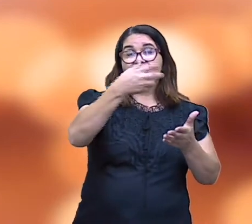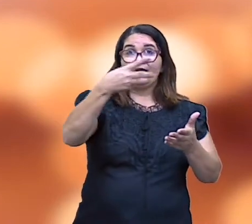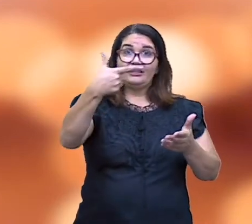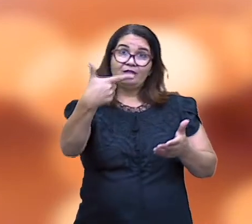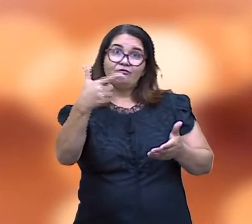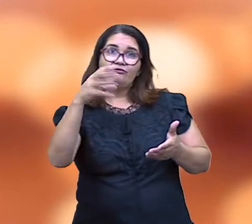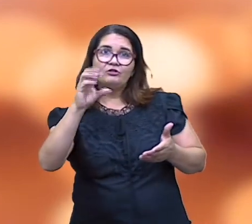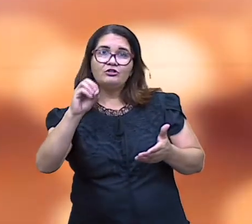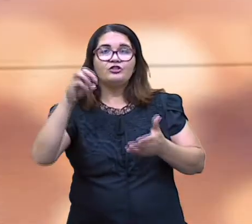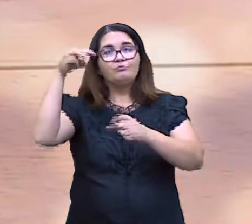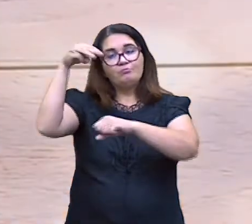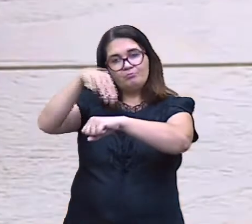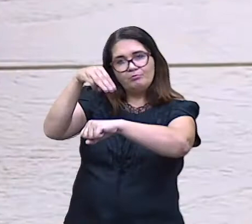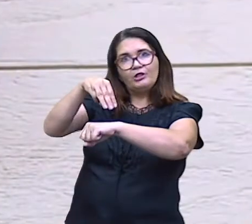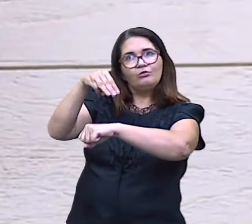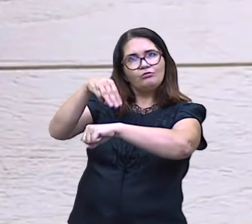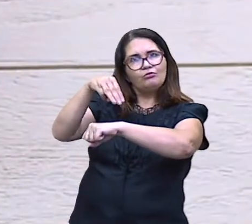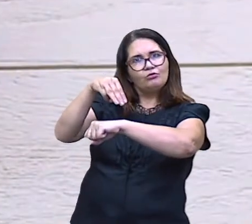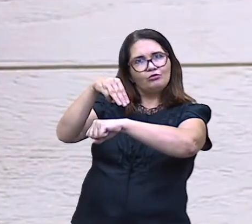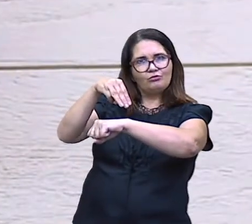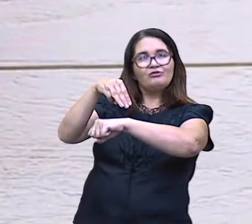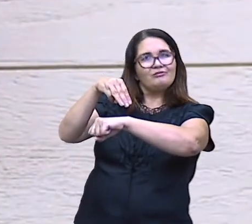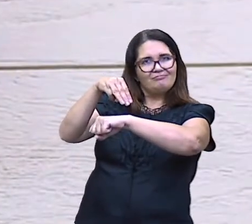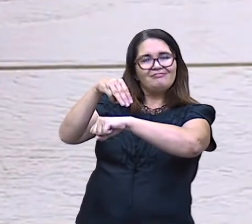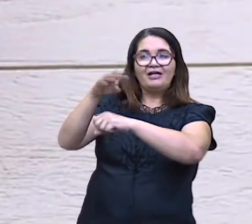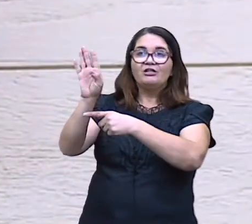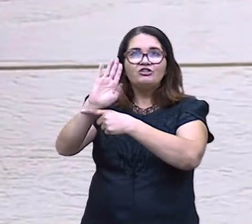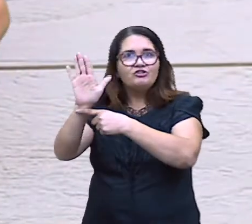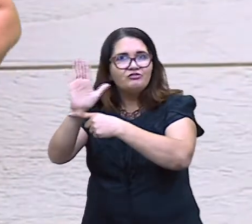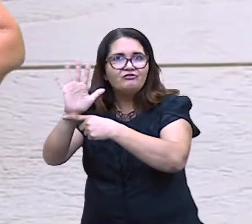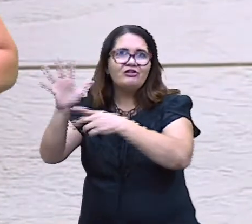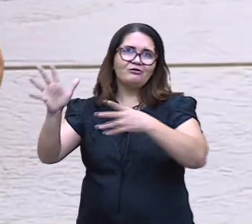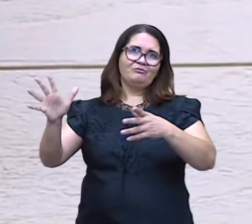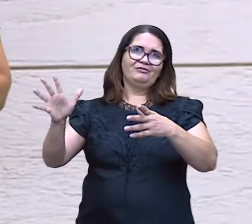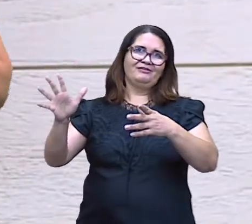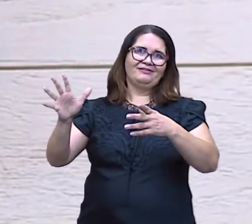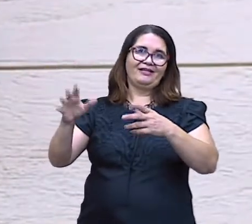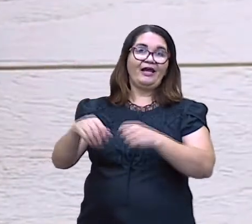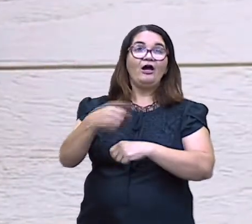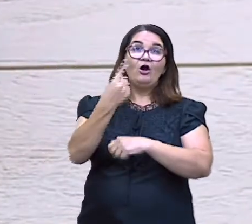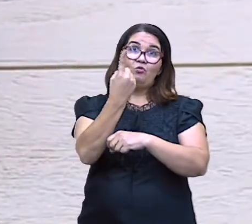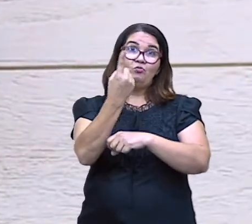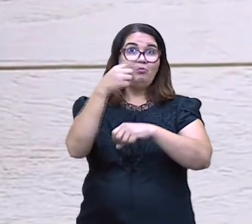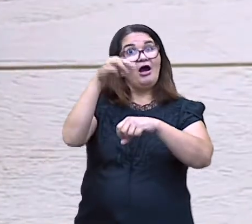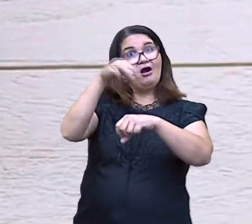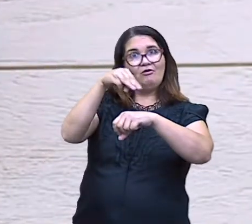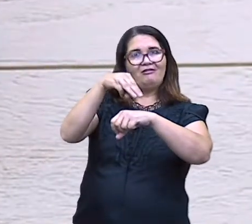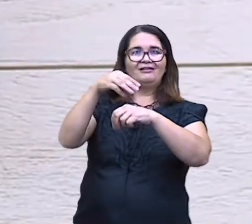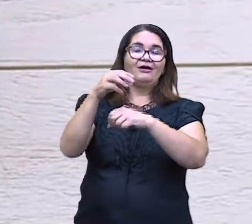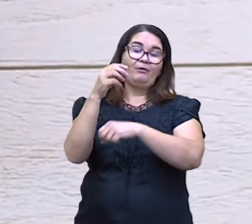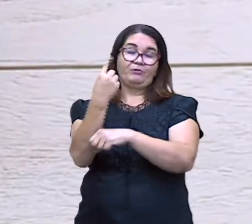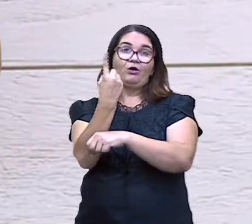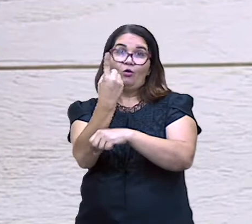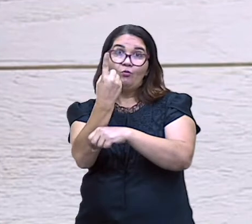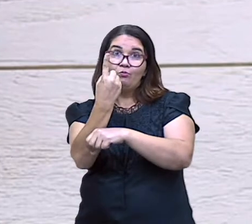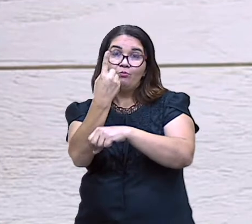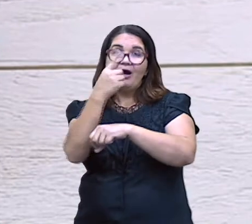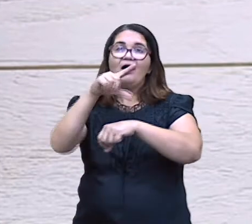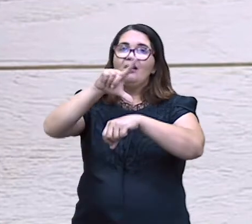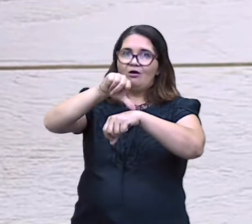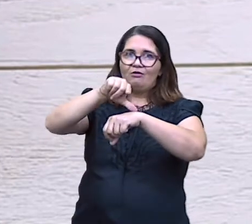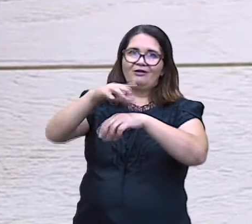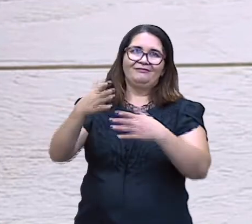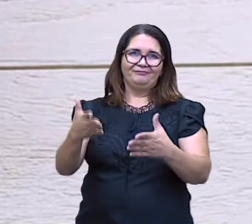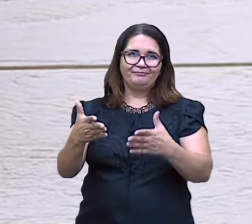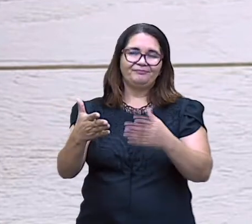minutos de filme. Olha que legal. E resumindo, vamos resumir, que eu já falei demais hoje, não é mesmo? Empolguei com essa